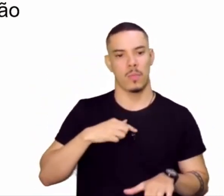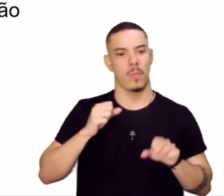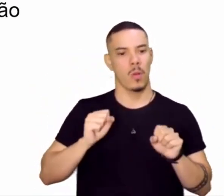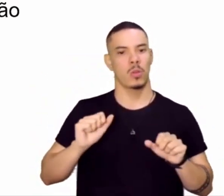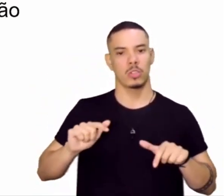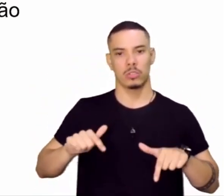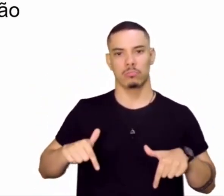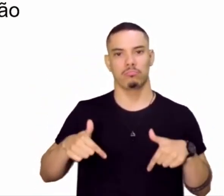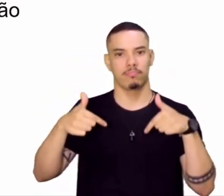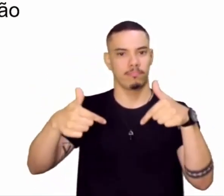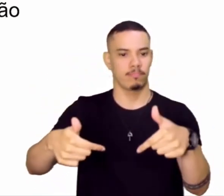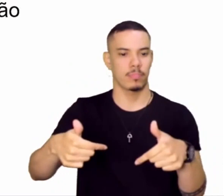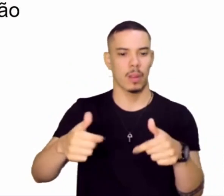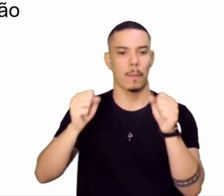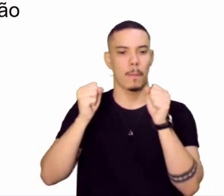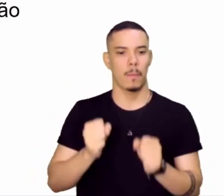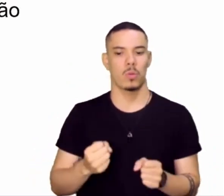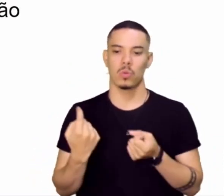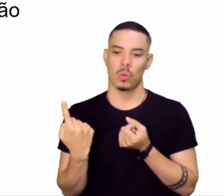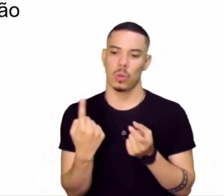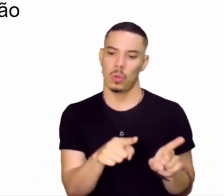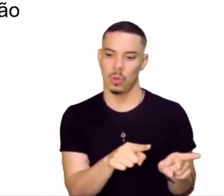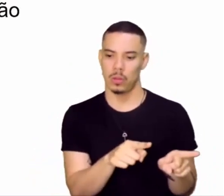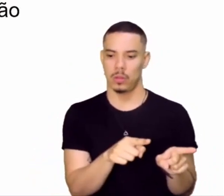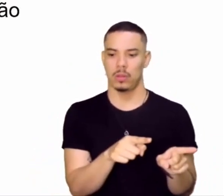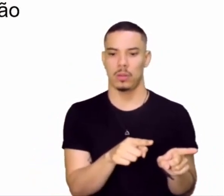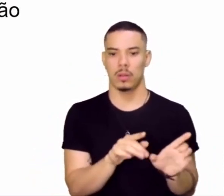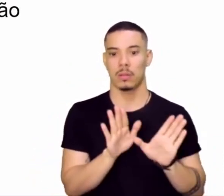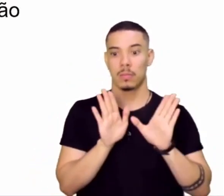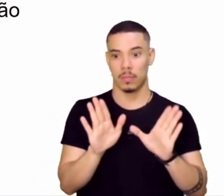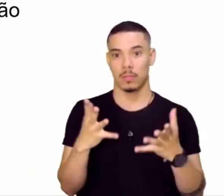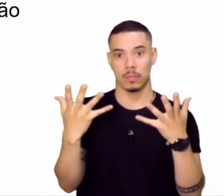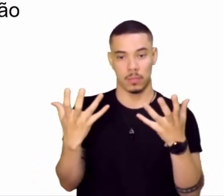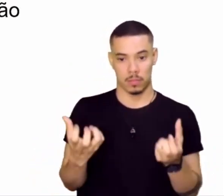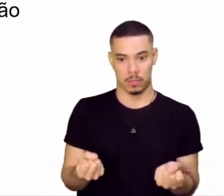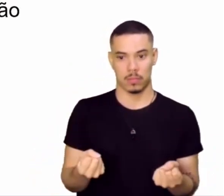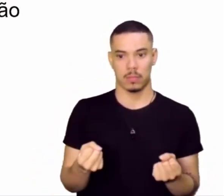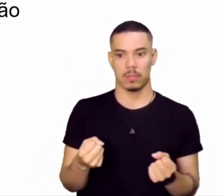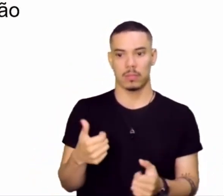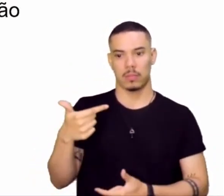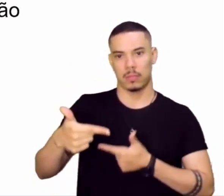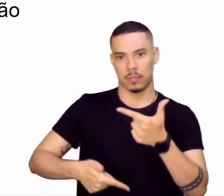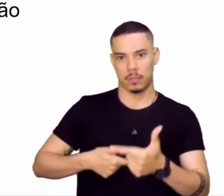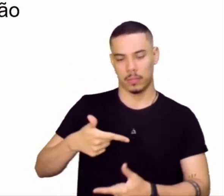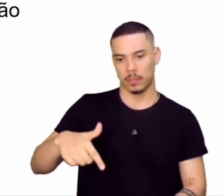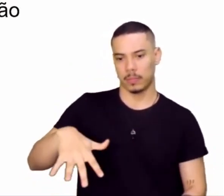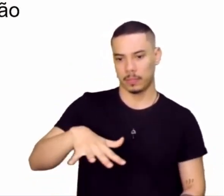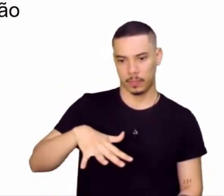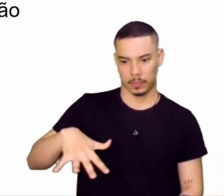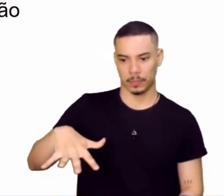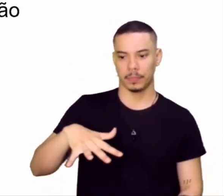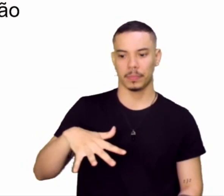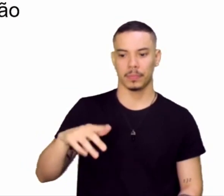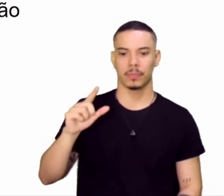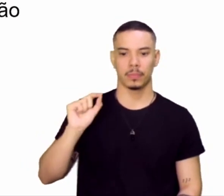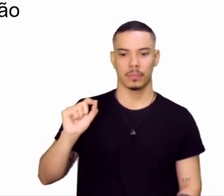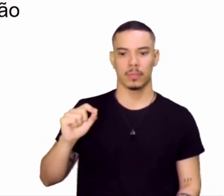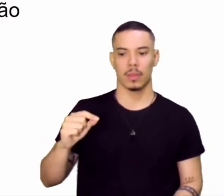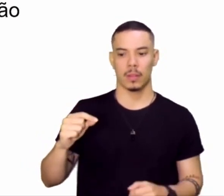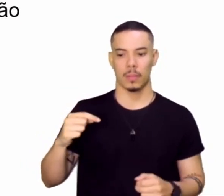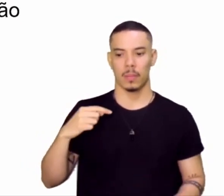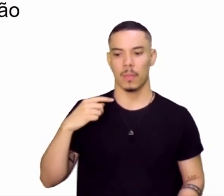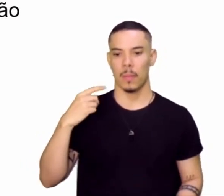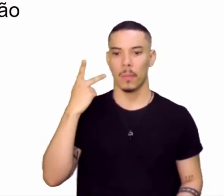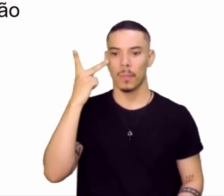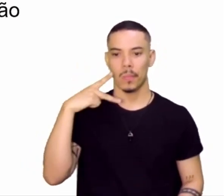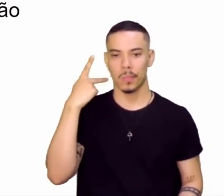manifestar lá e contra, etc. Permitido que ela seja trabalhada, né? Que ele seja trabalhado politicamente